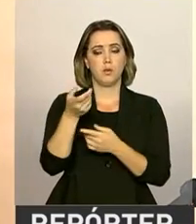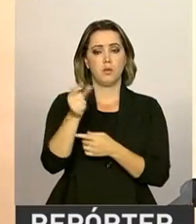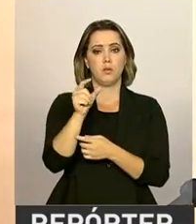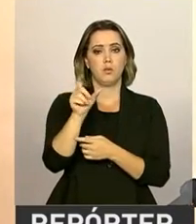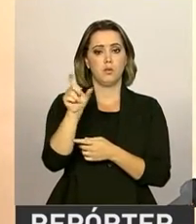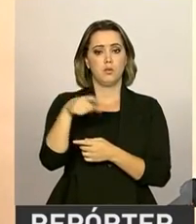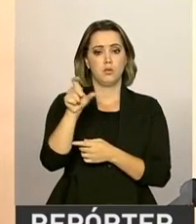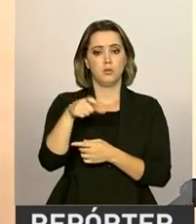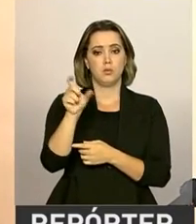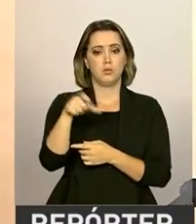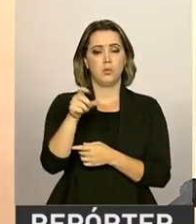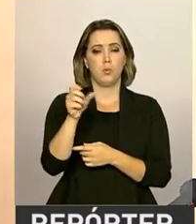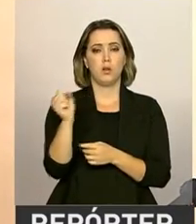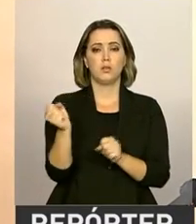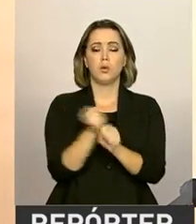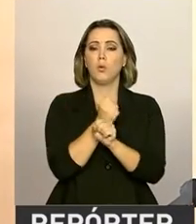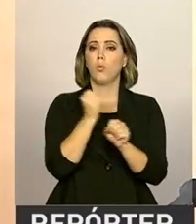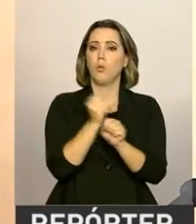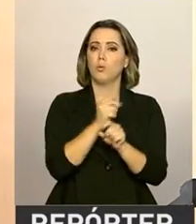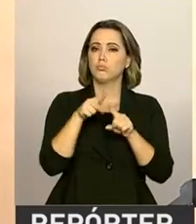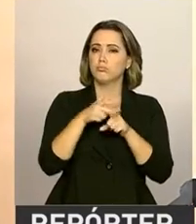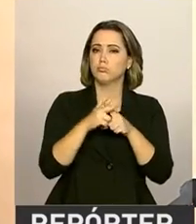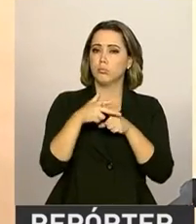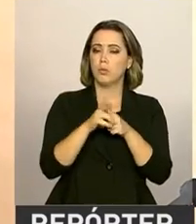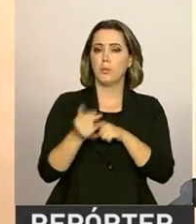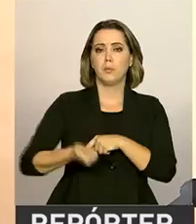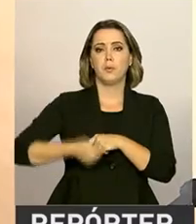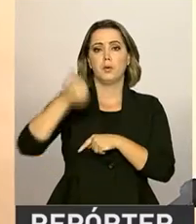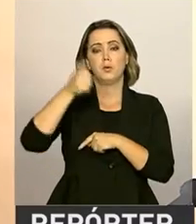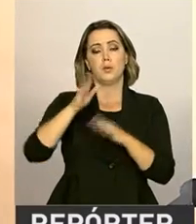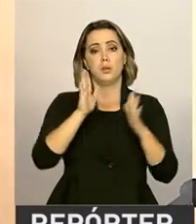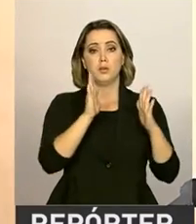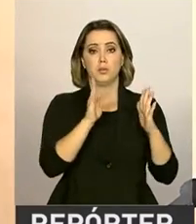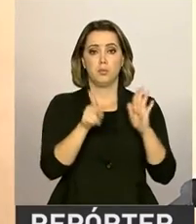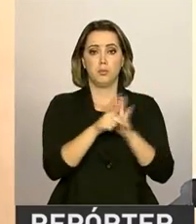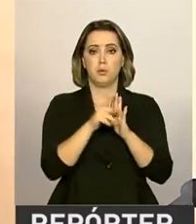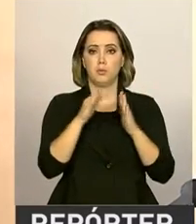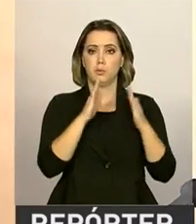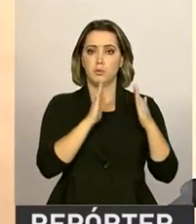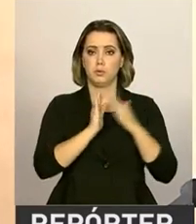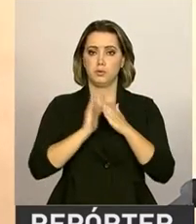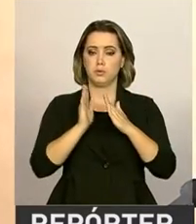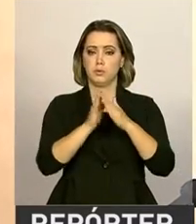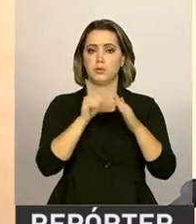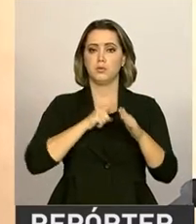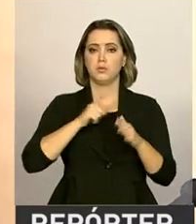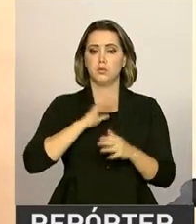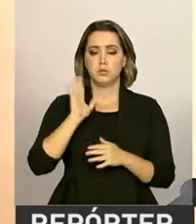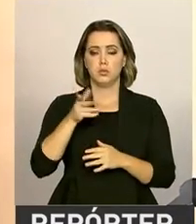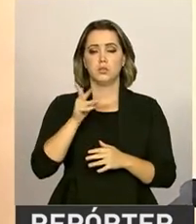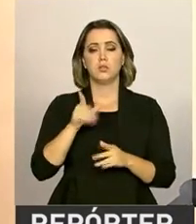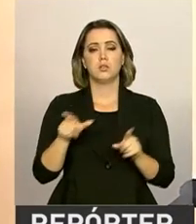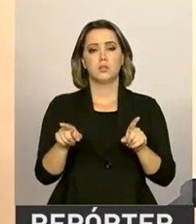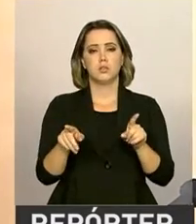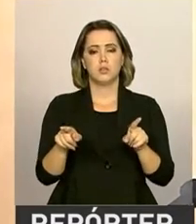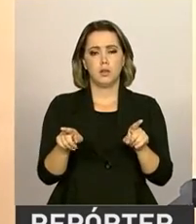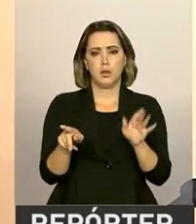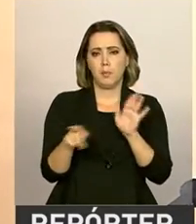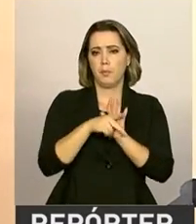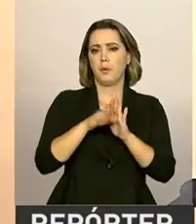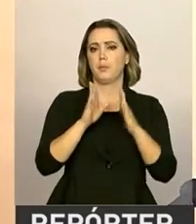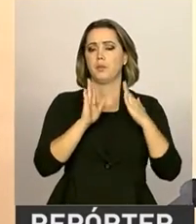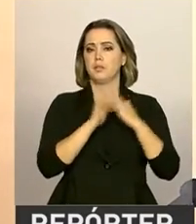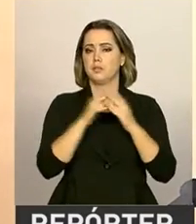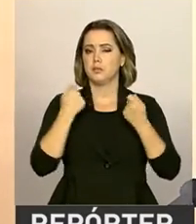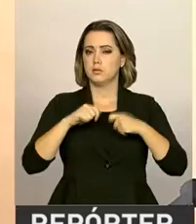temer o cartão reforma para ajudar a recuperar e melhorar aquele que já tem a sua habitação e que precisa melhorar